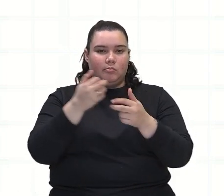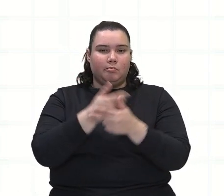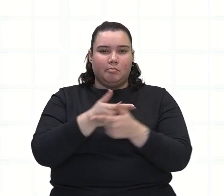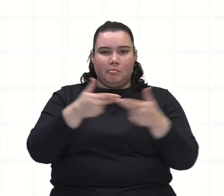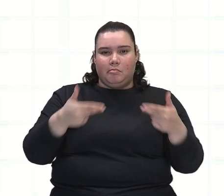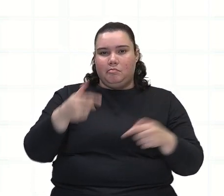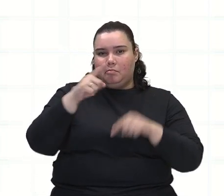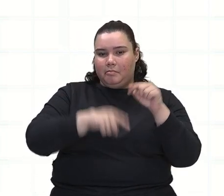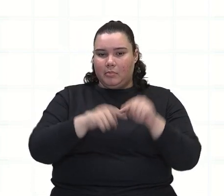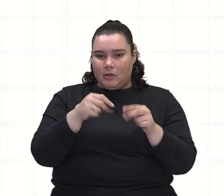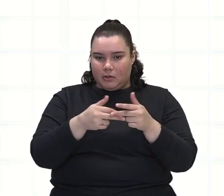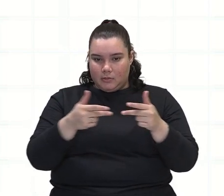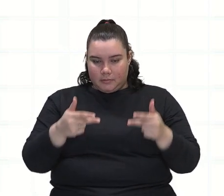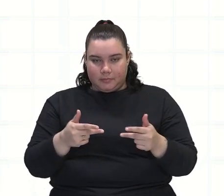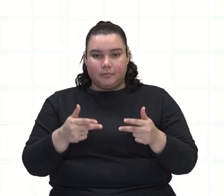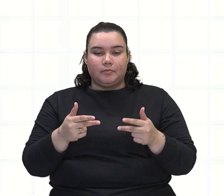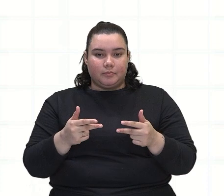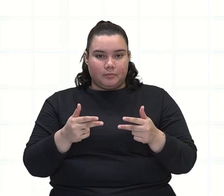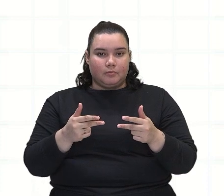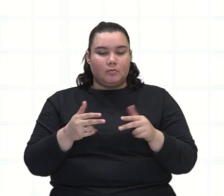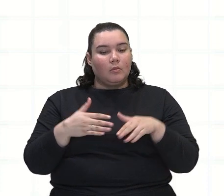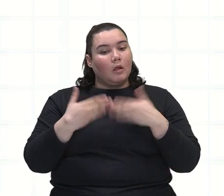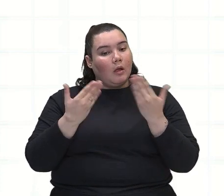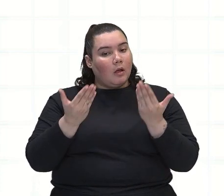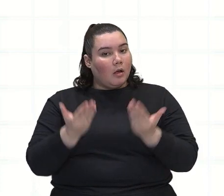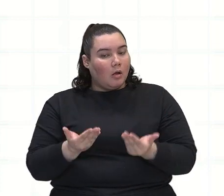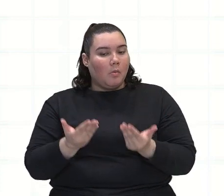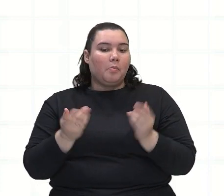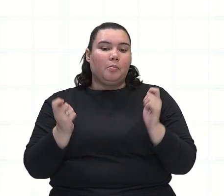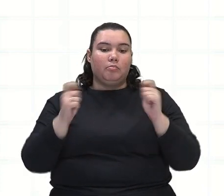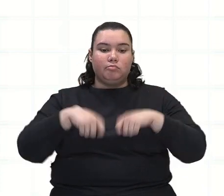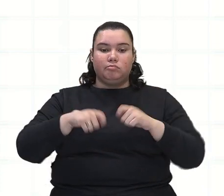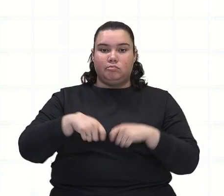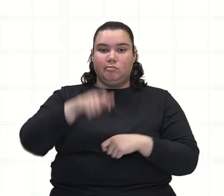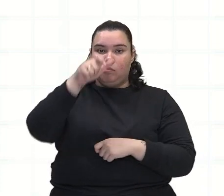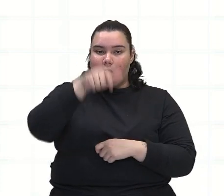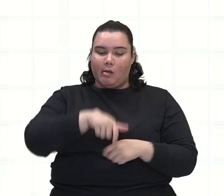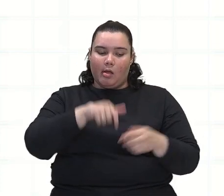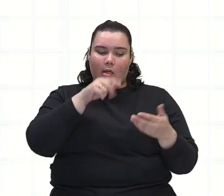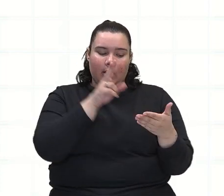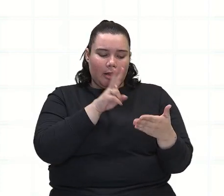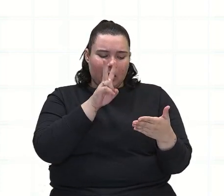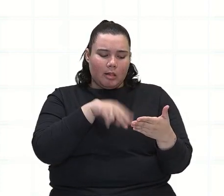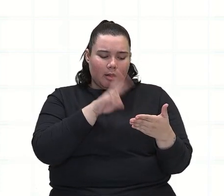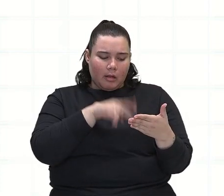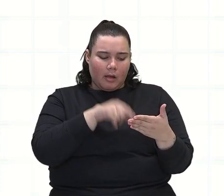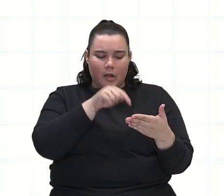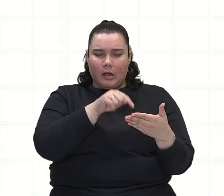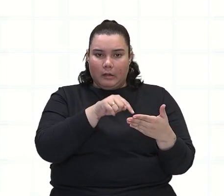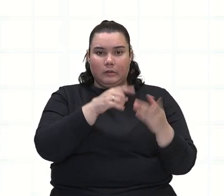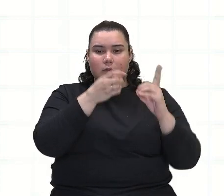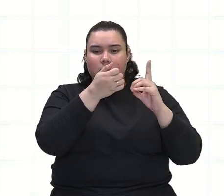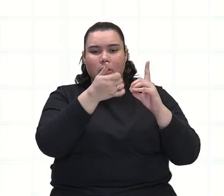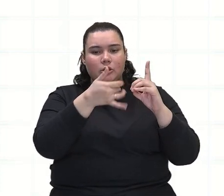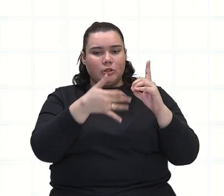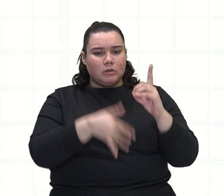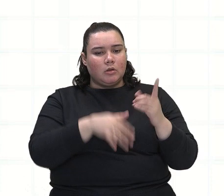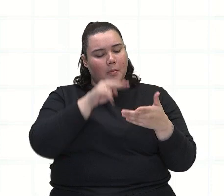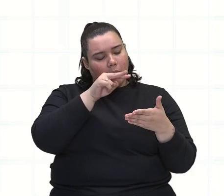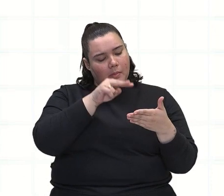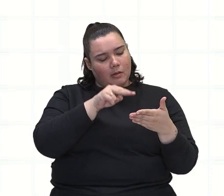de cenas, de evento, né? Então, dessa forma, é possível que você crie o quê? Uma imagem,